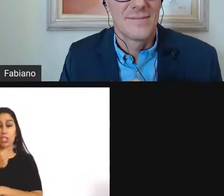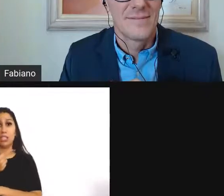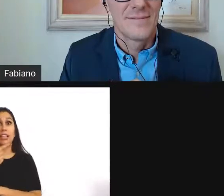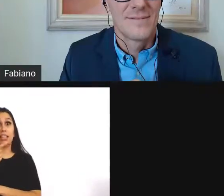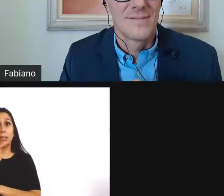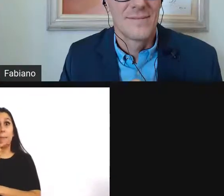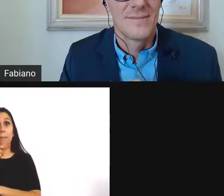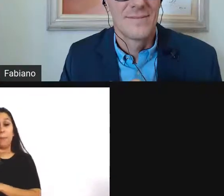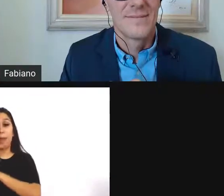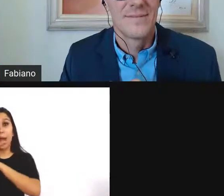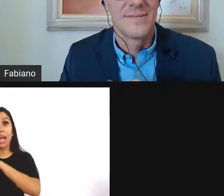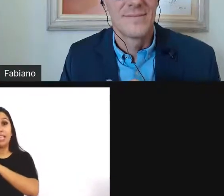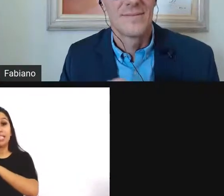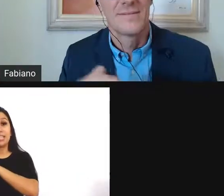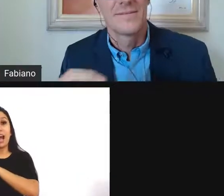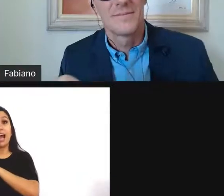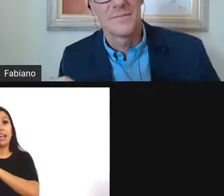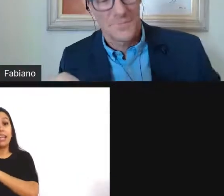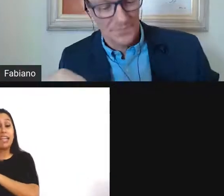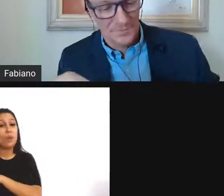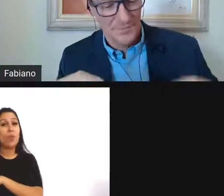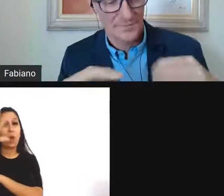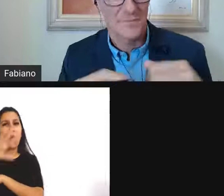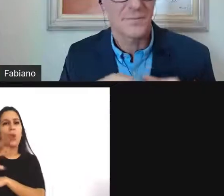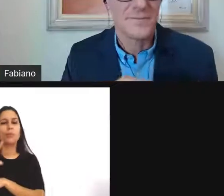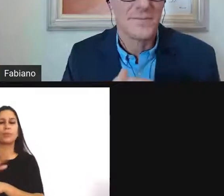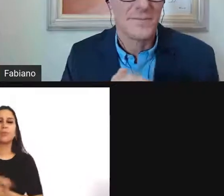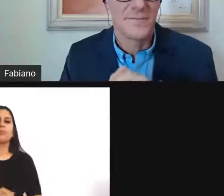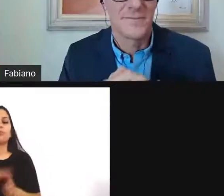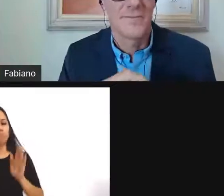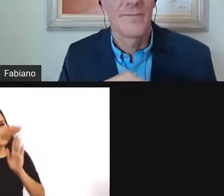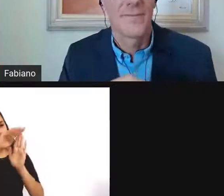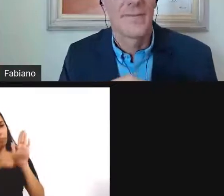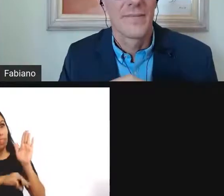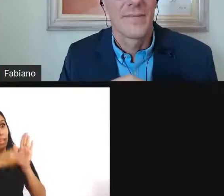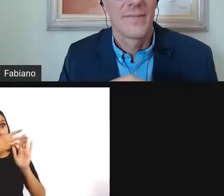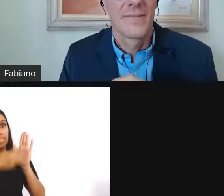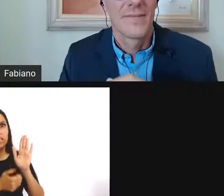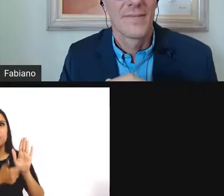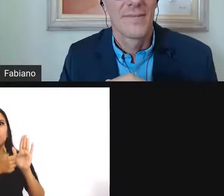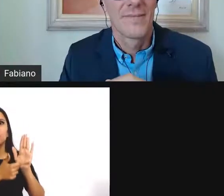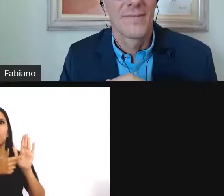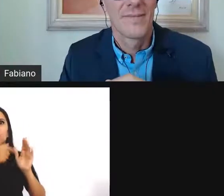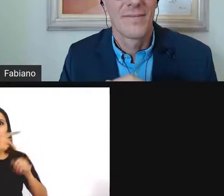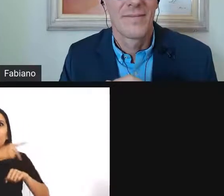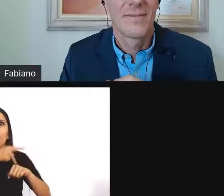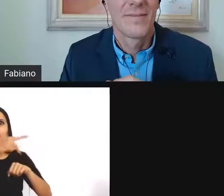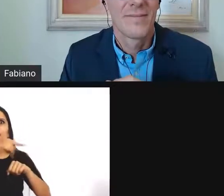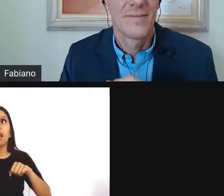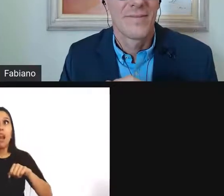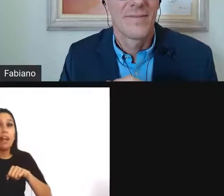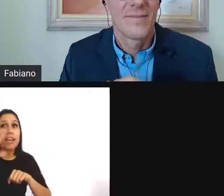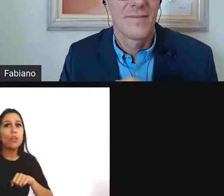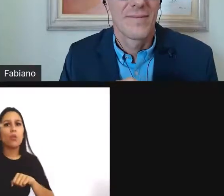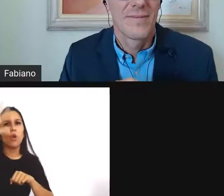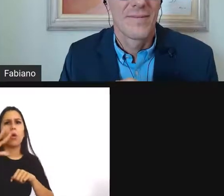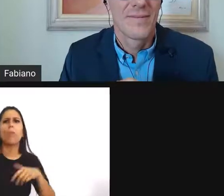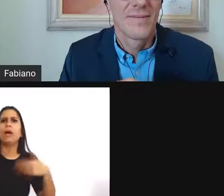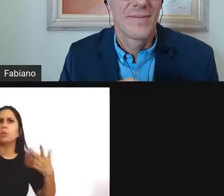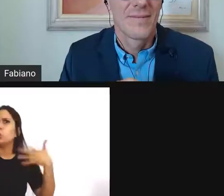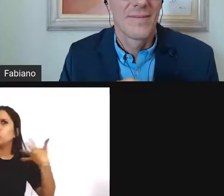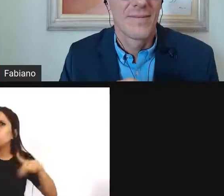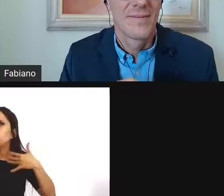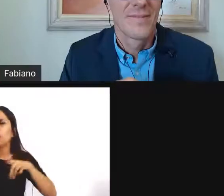as 300 com o maior ranking no mundo. Então,